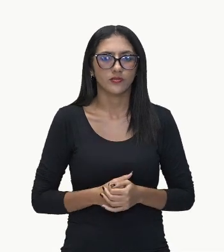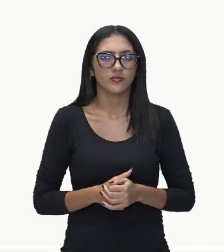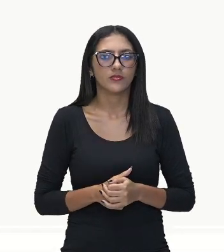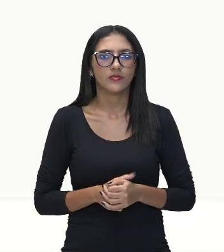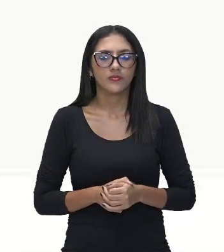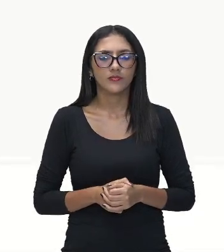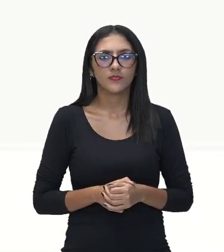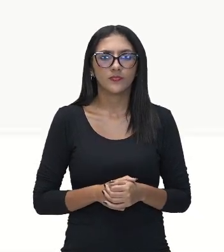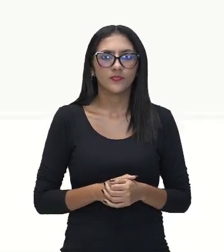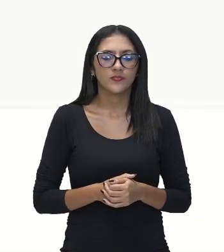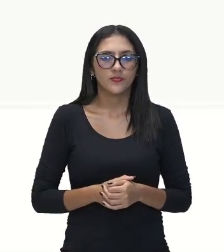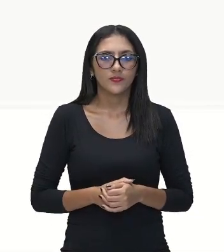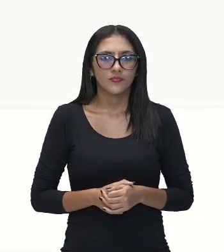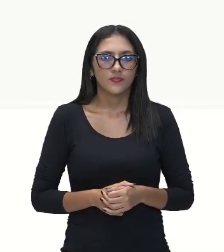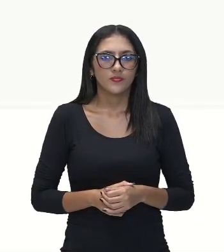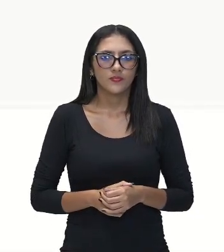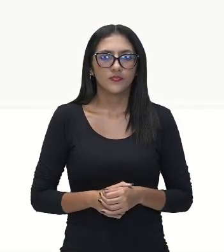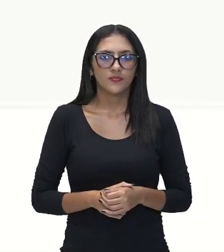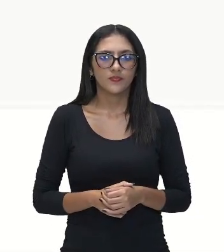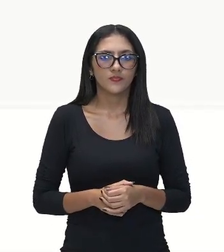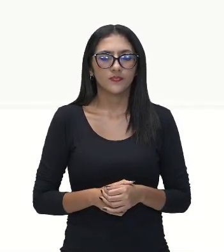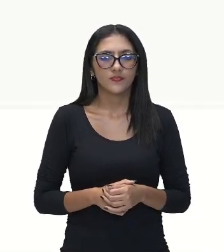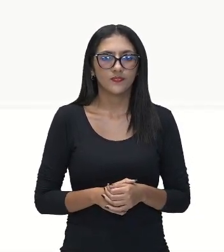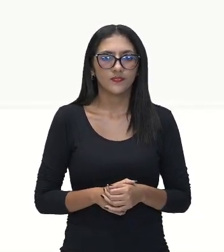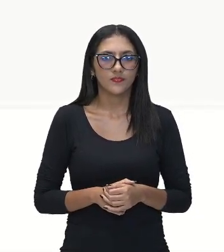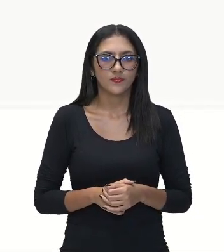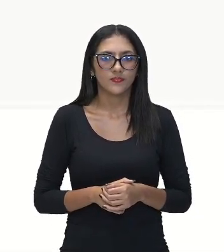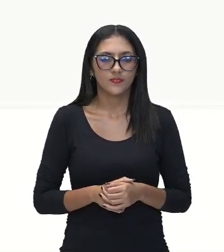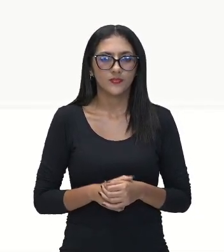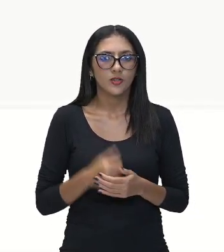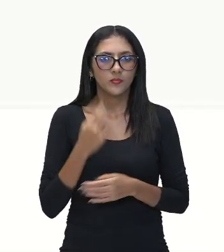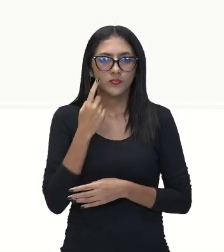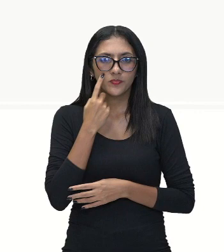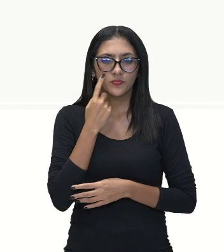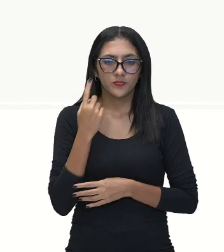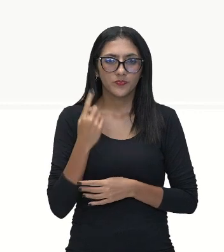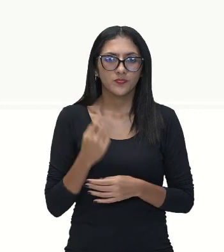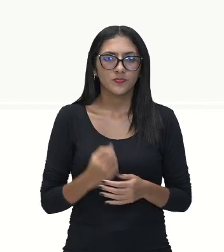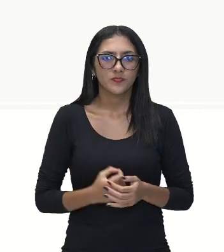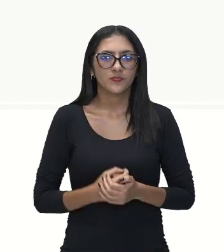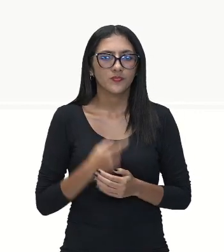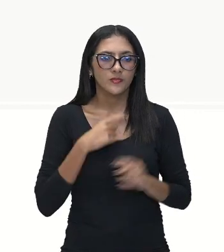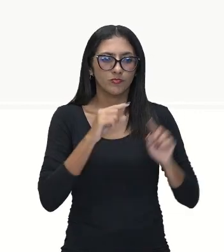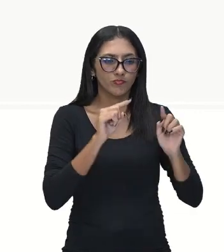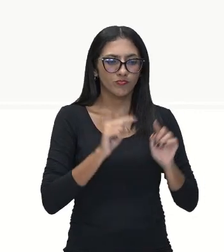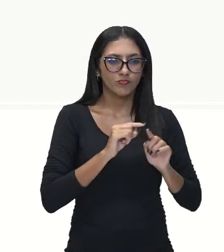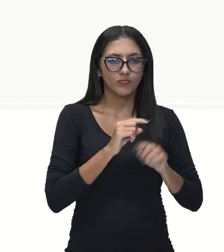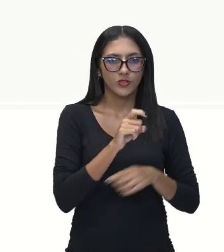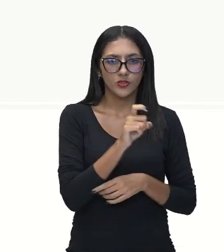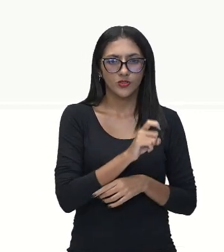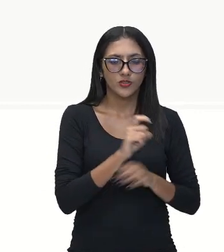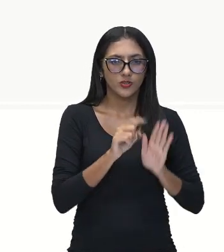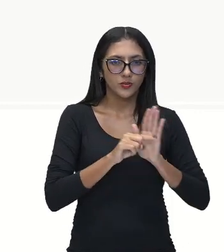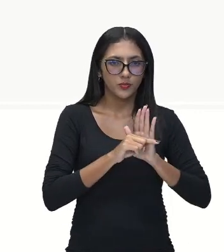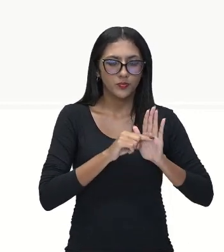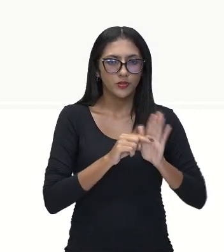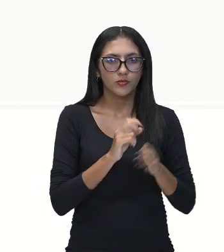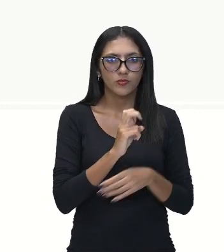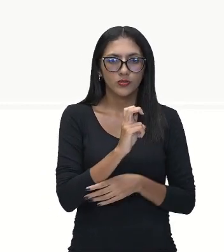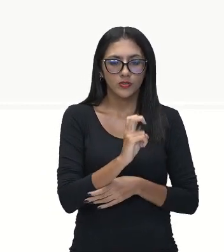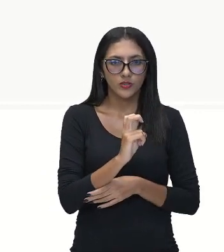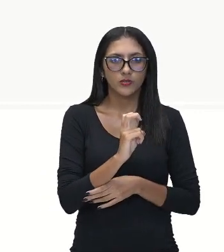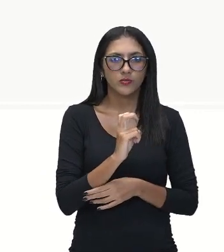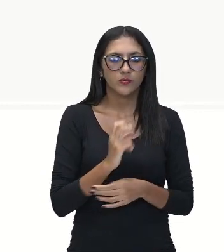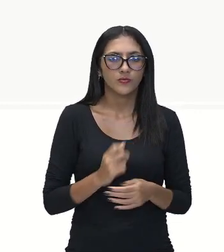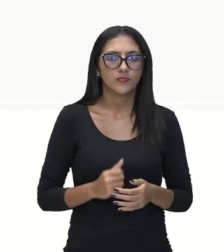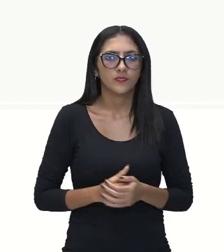com a seguinte situação expoente de um lado ó Então passa esse expoente para outro lado na forma de raiz